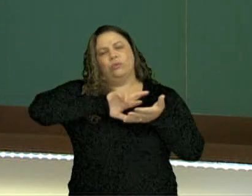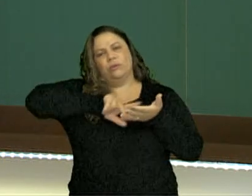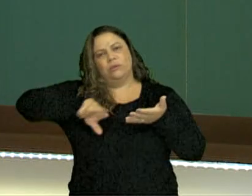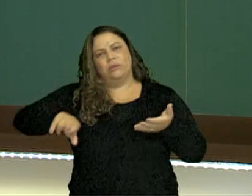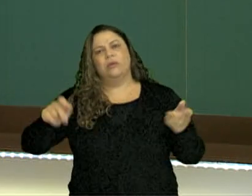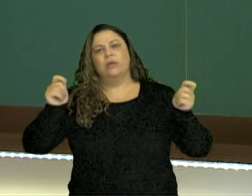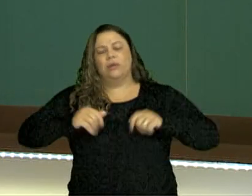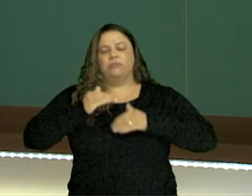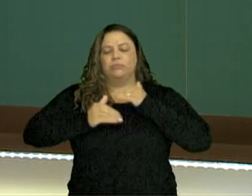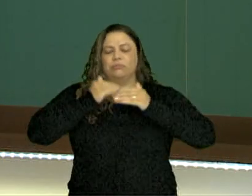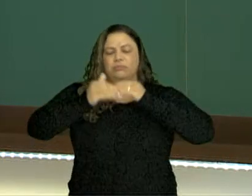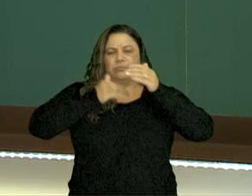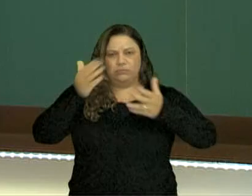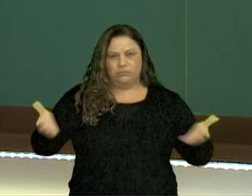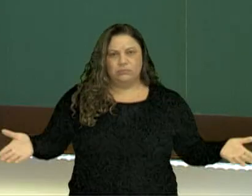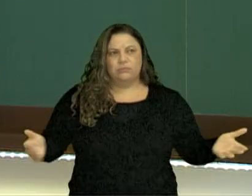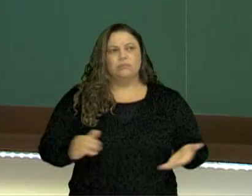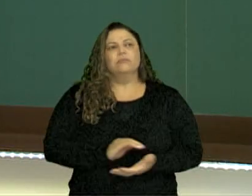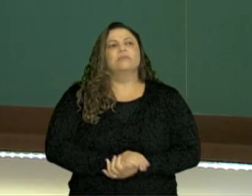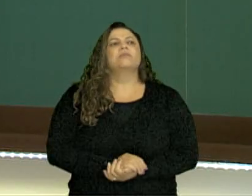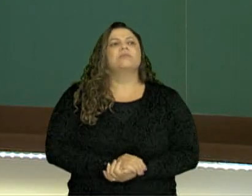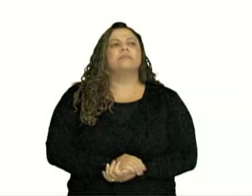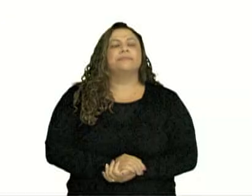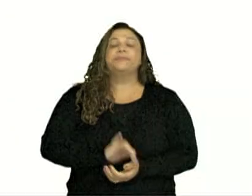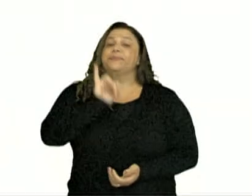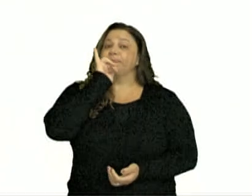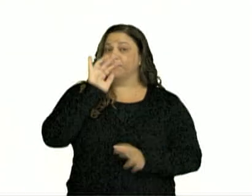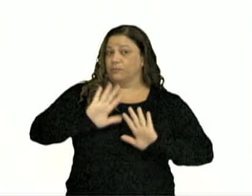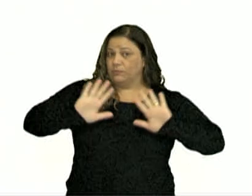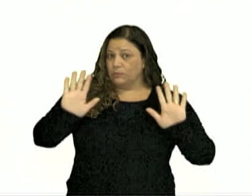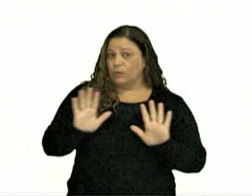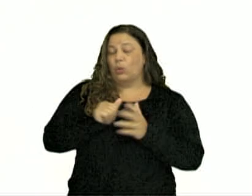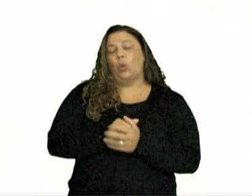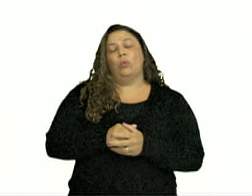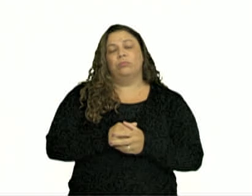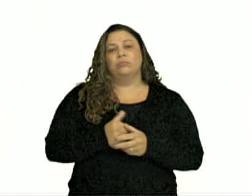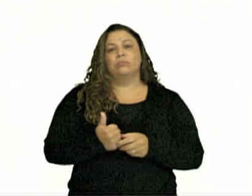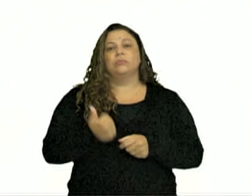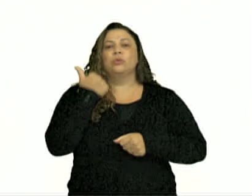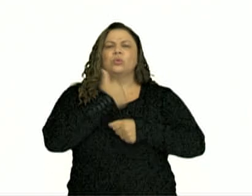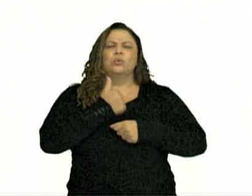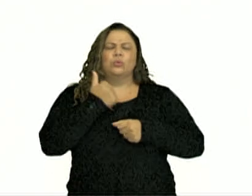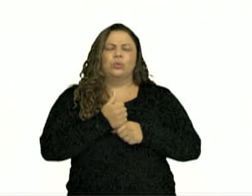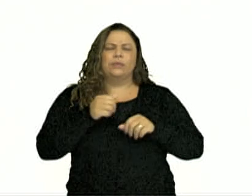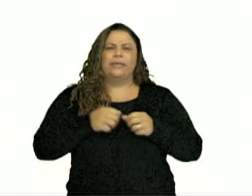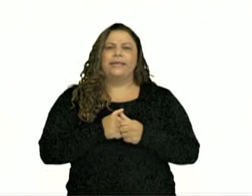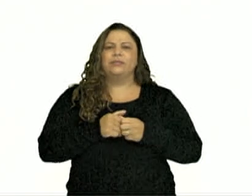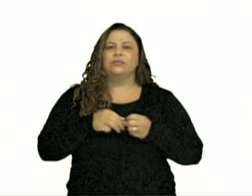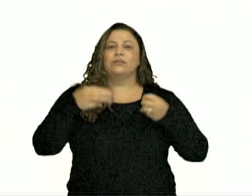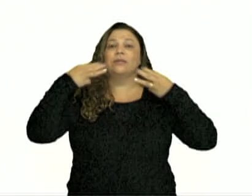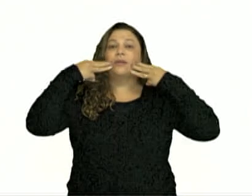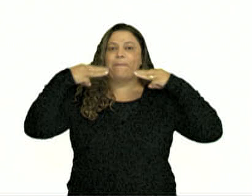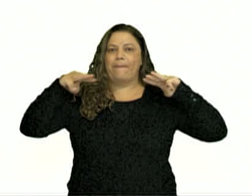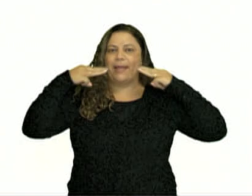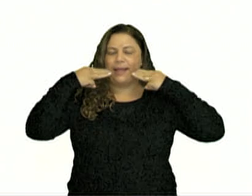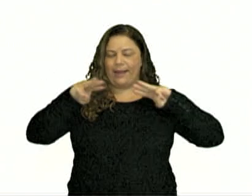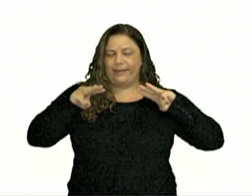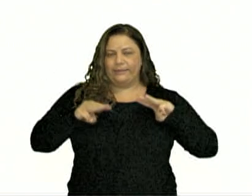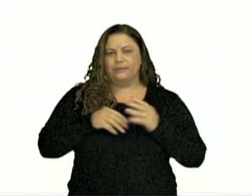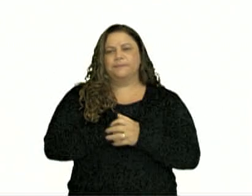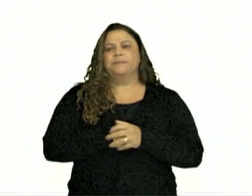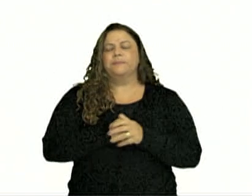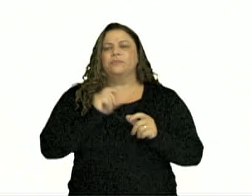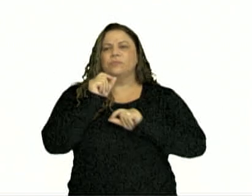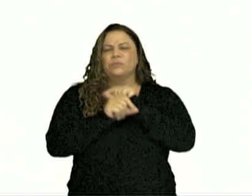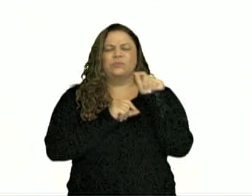e assim sucessivamente. Suponha que o gerente de marketing de uma loja tenha sugerido uma